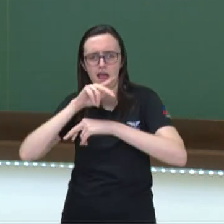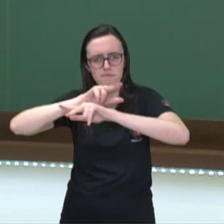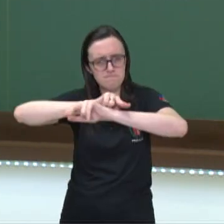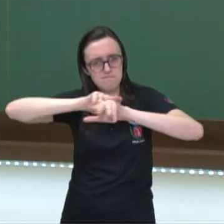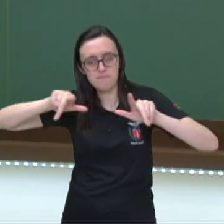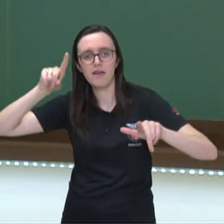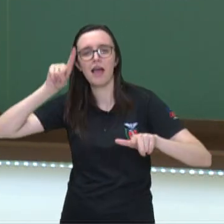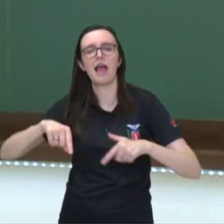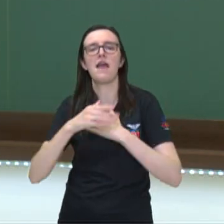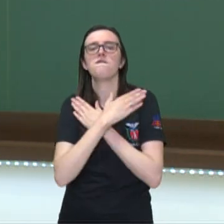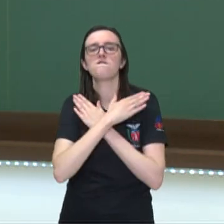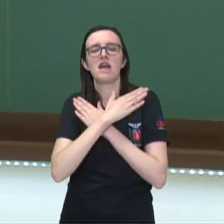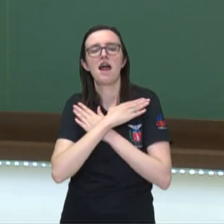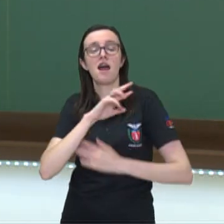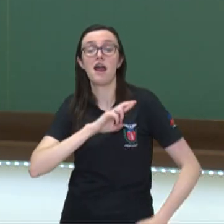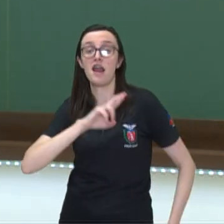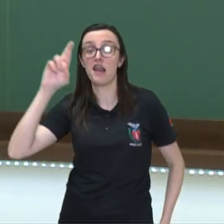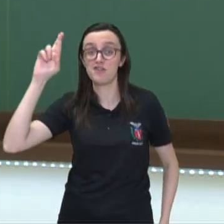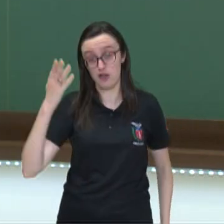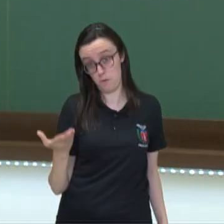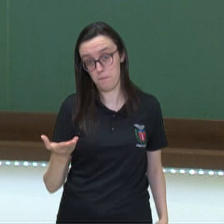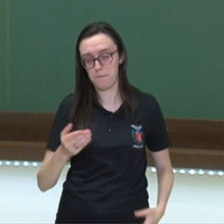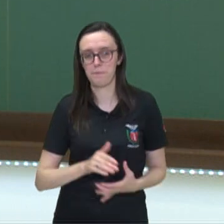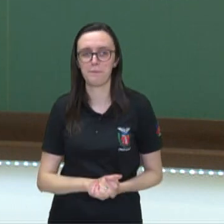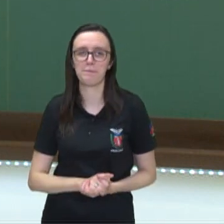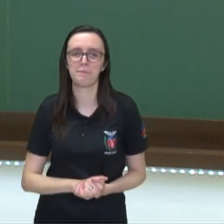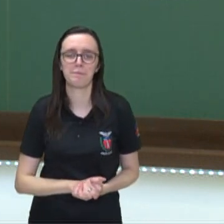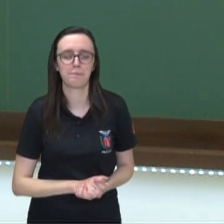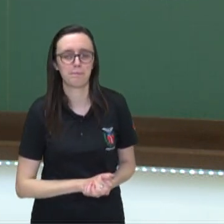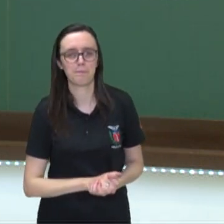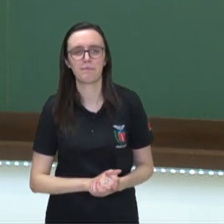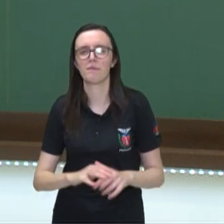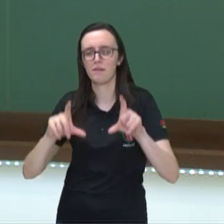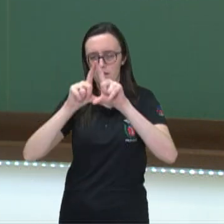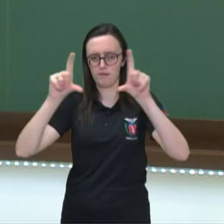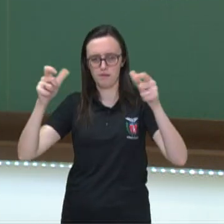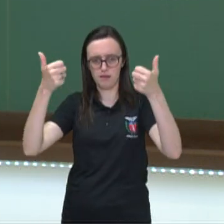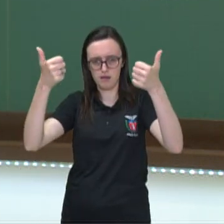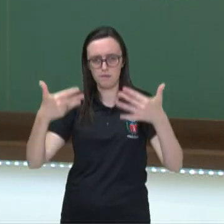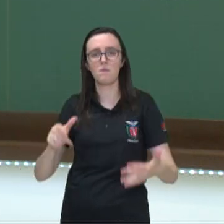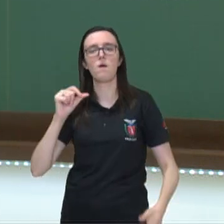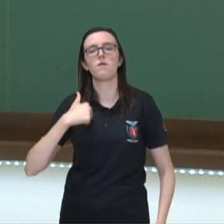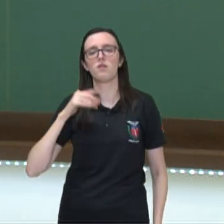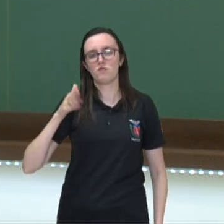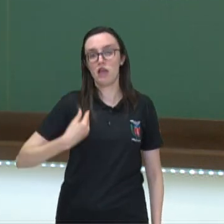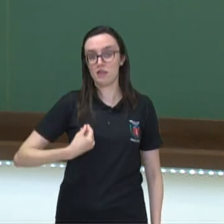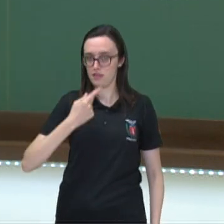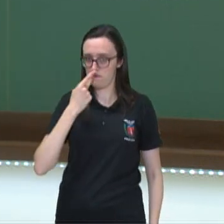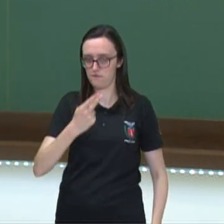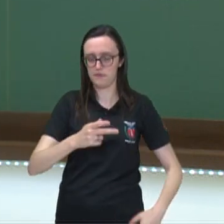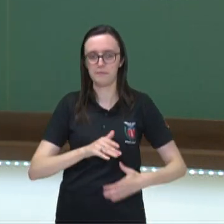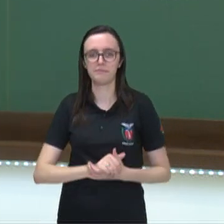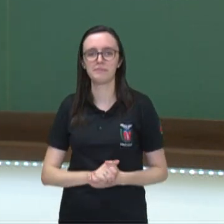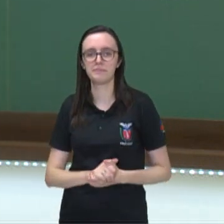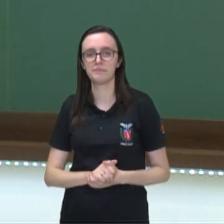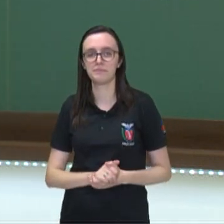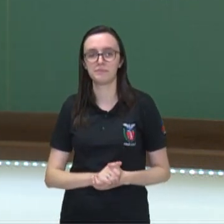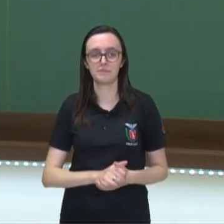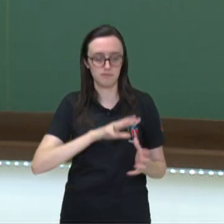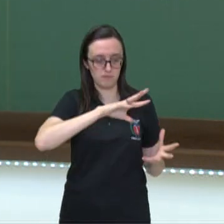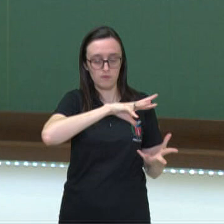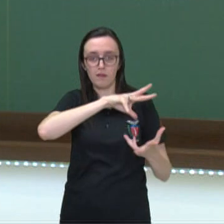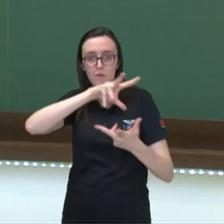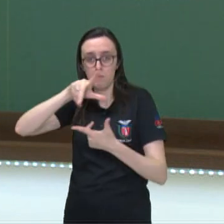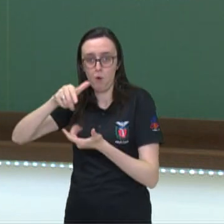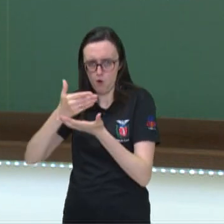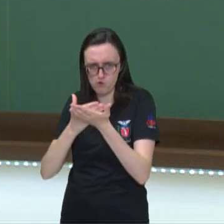chamados feriados religiosos. E aqui uma explicação para o que eu estava falando. Bom, o mundo não começou